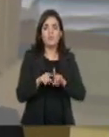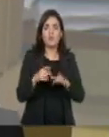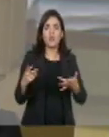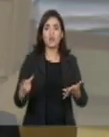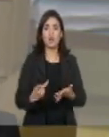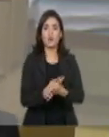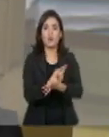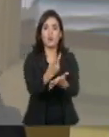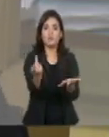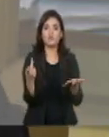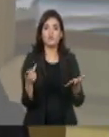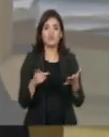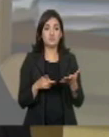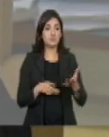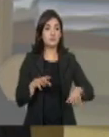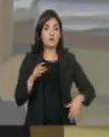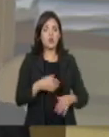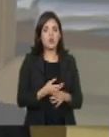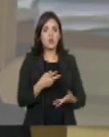hoje.